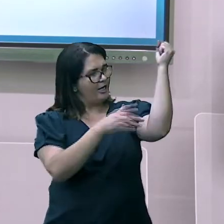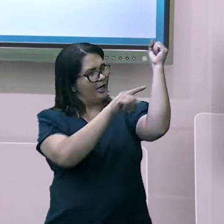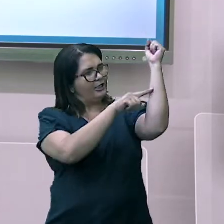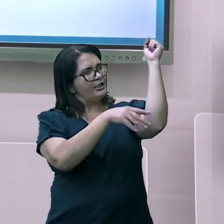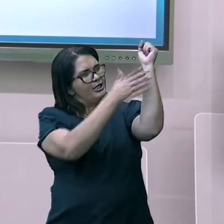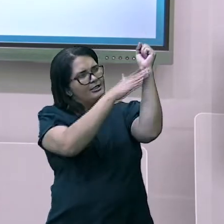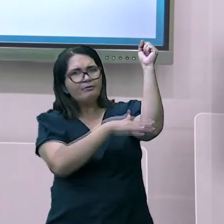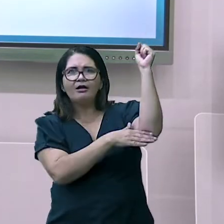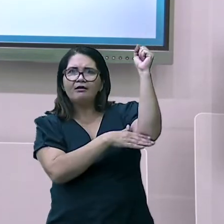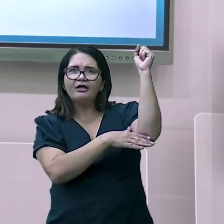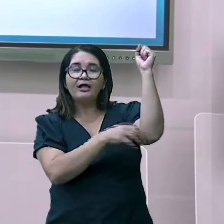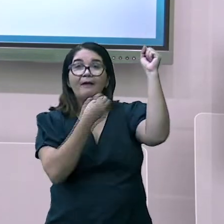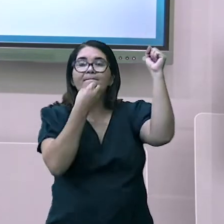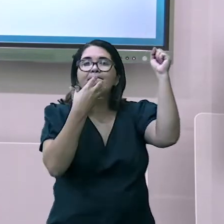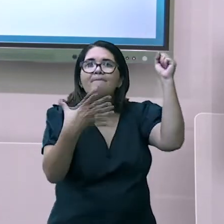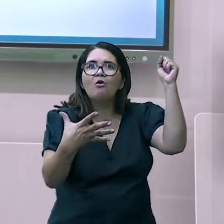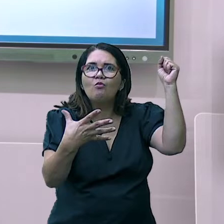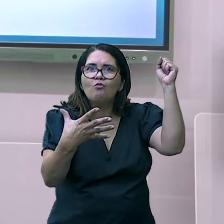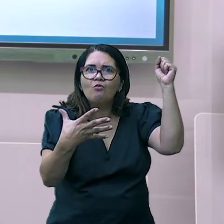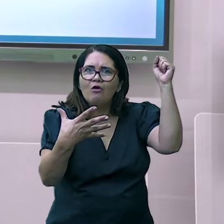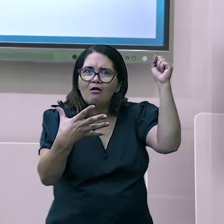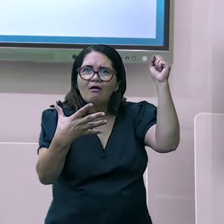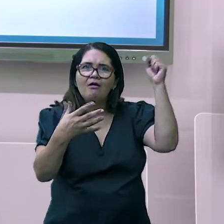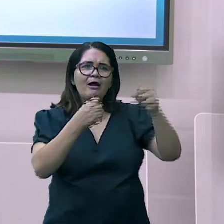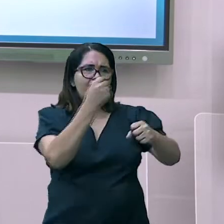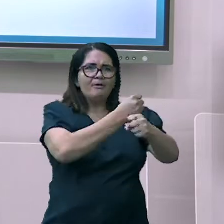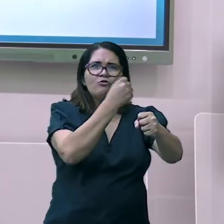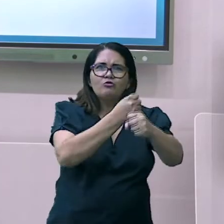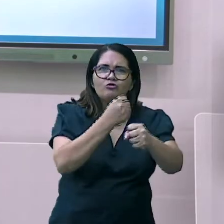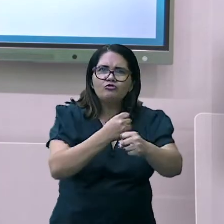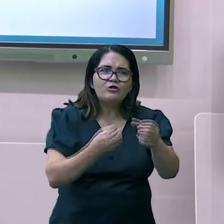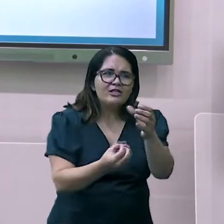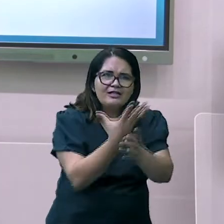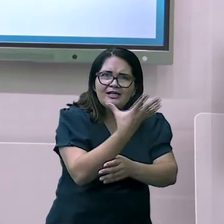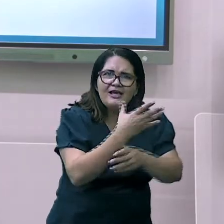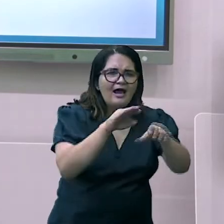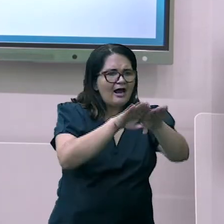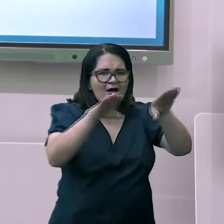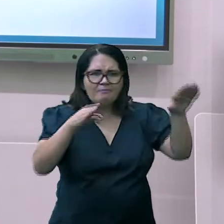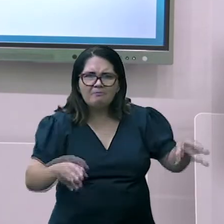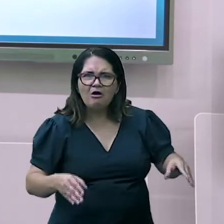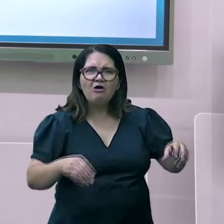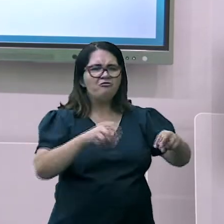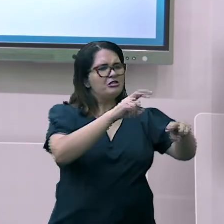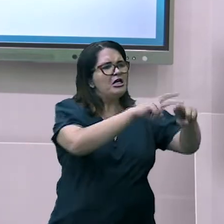utilizada na construção de inúmeros objetos, como